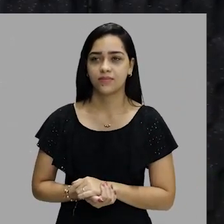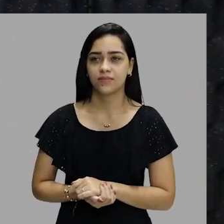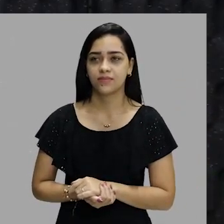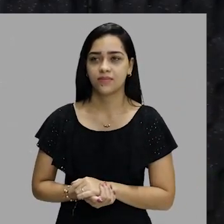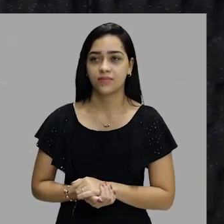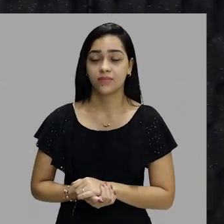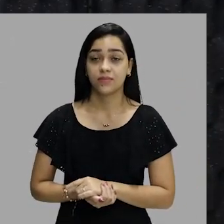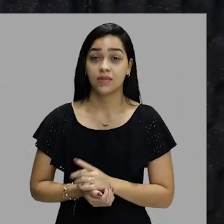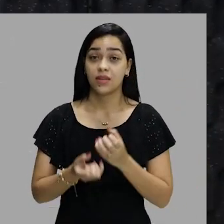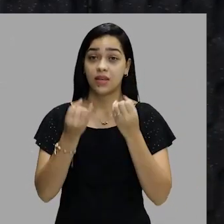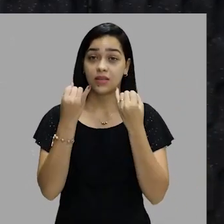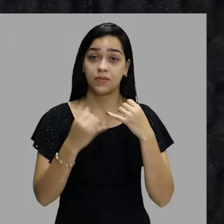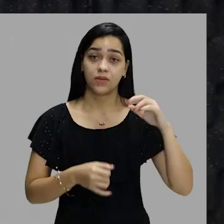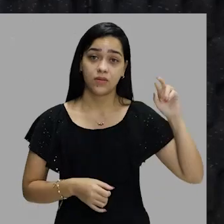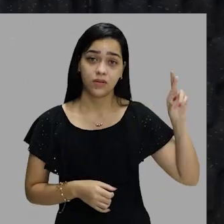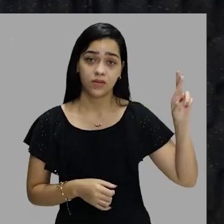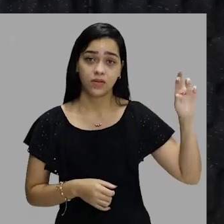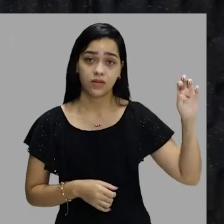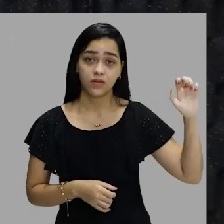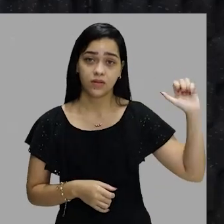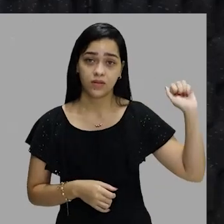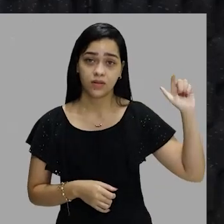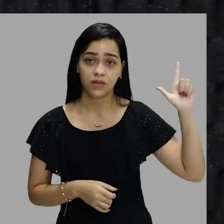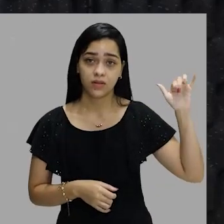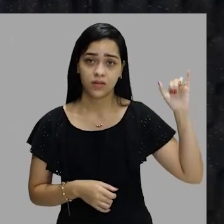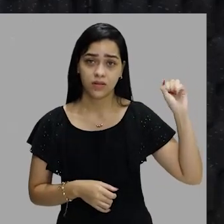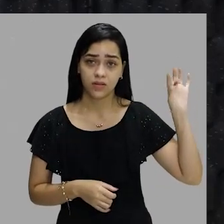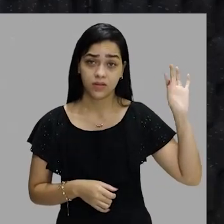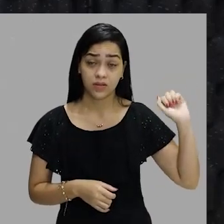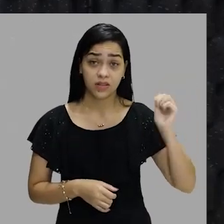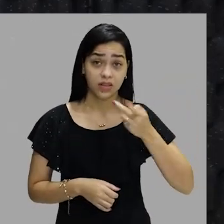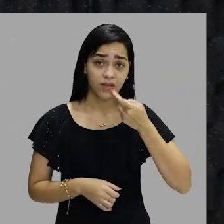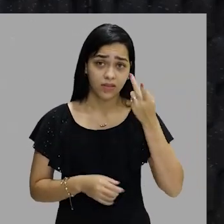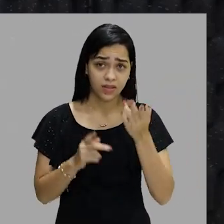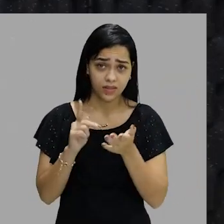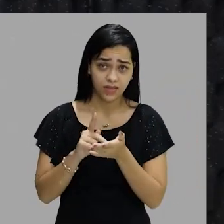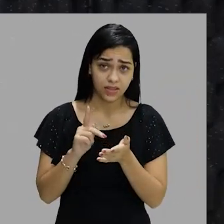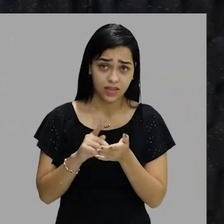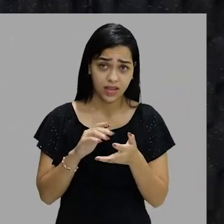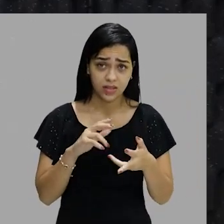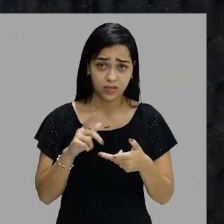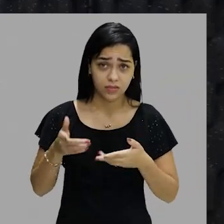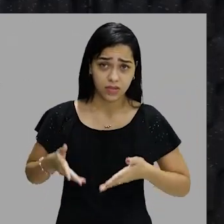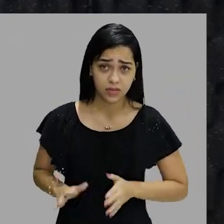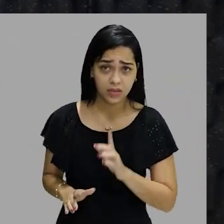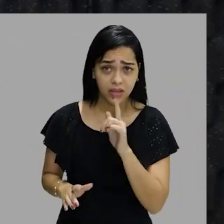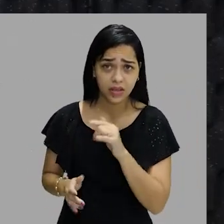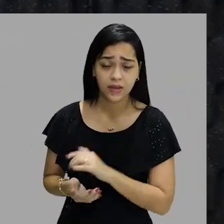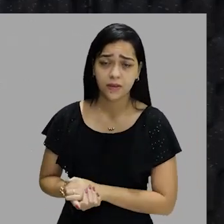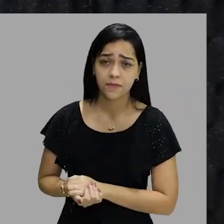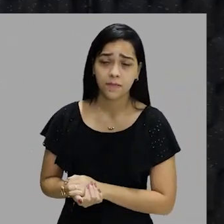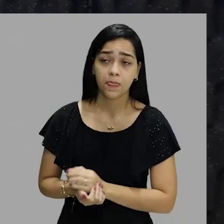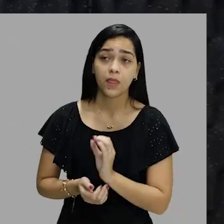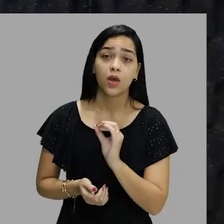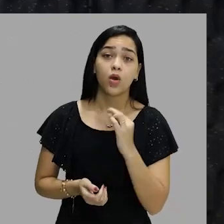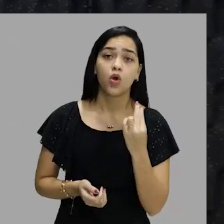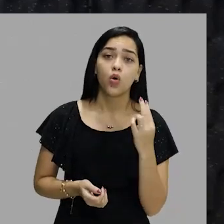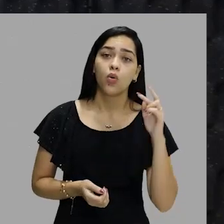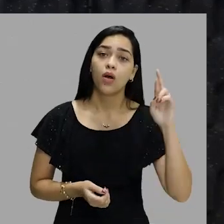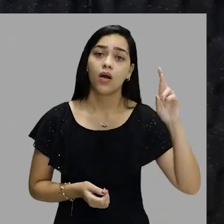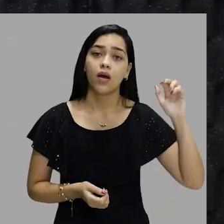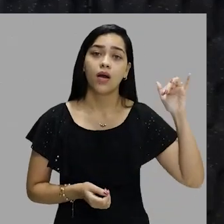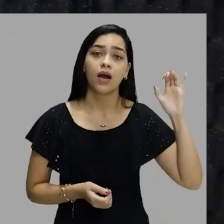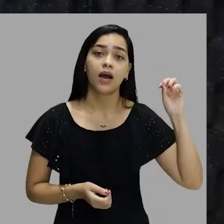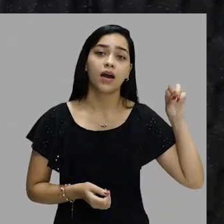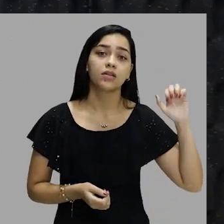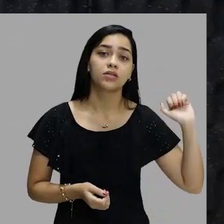Quando eu digo realista, ele está falando a verdade sobre a terra dele? Ou ele está sendo racional?